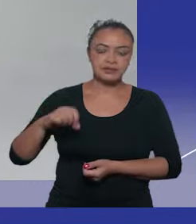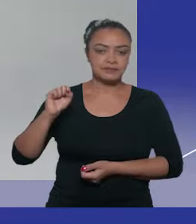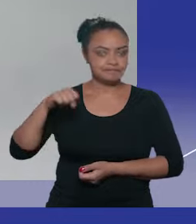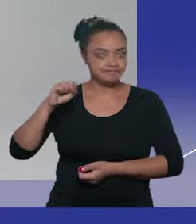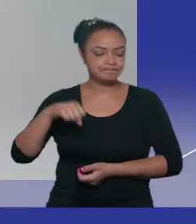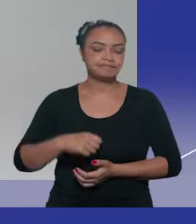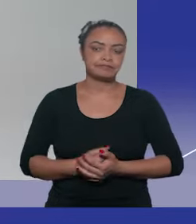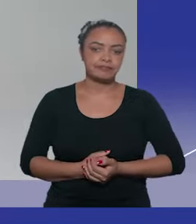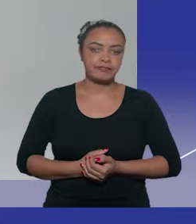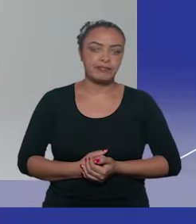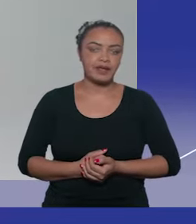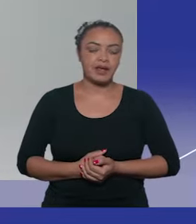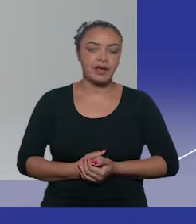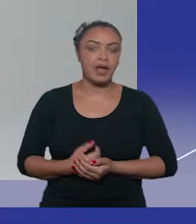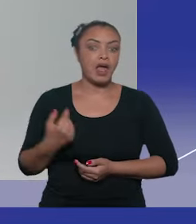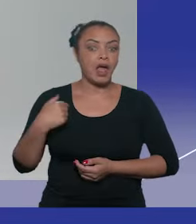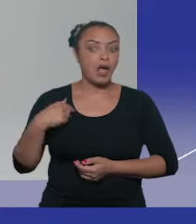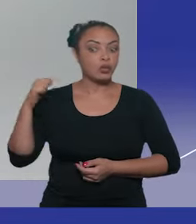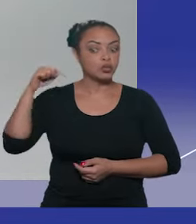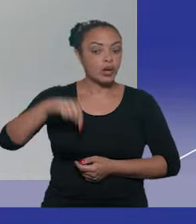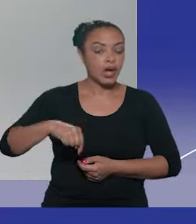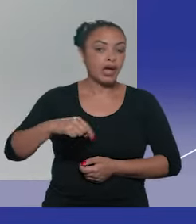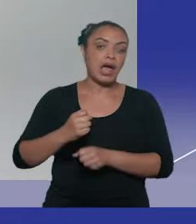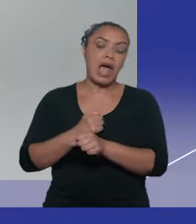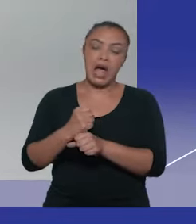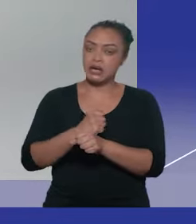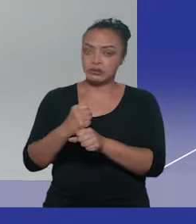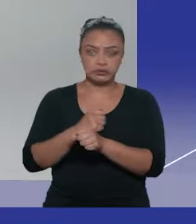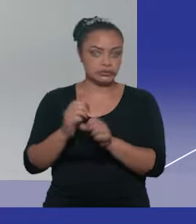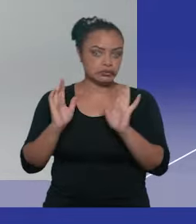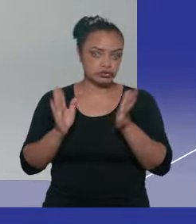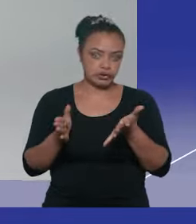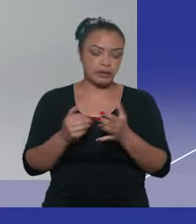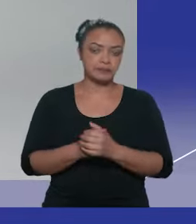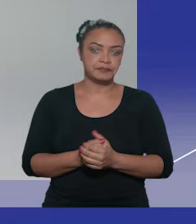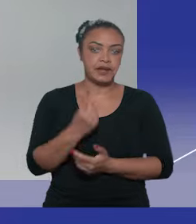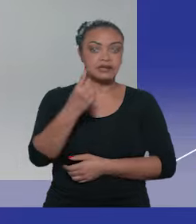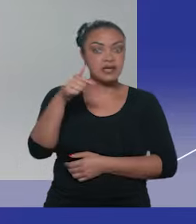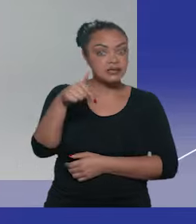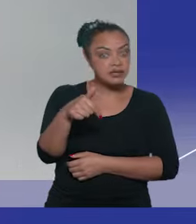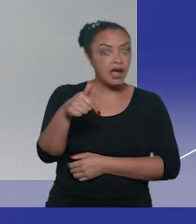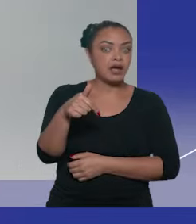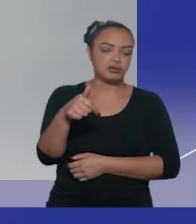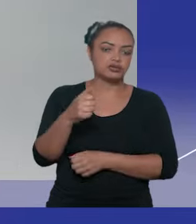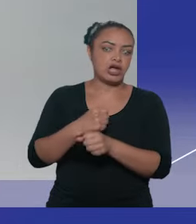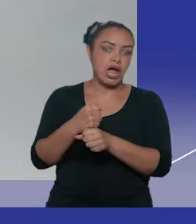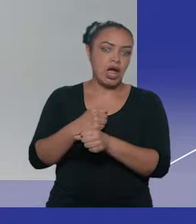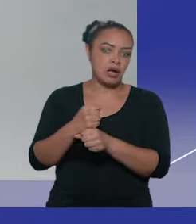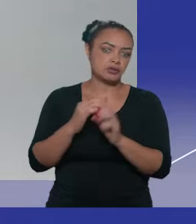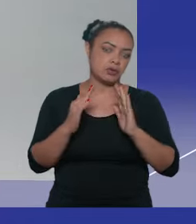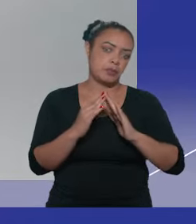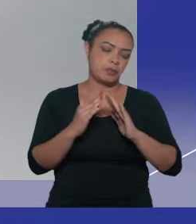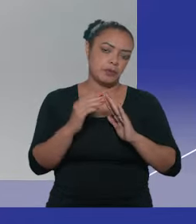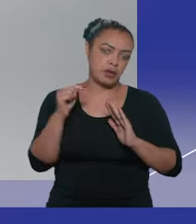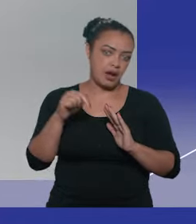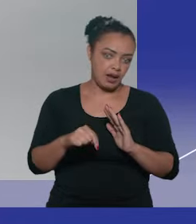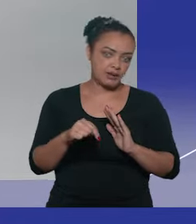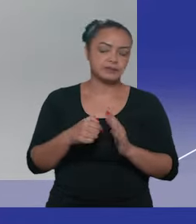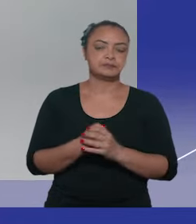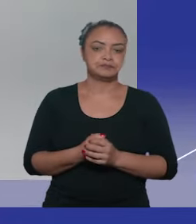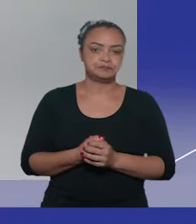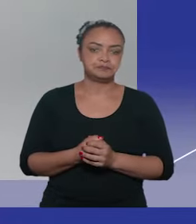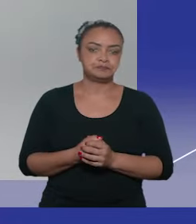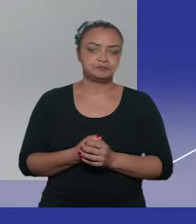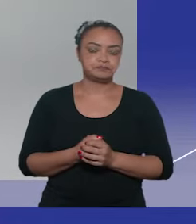aqui. E voltando para a sua pergunta final, eu estou aqui há muitos anos. São praticamente 17 anos da última vez que eu